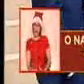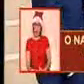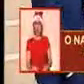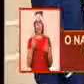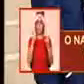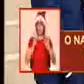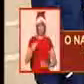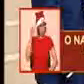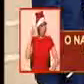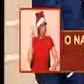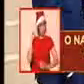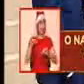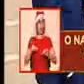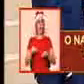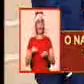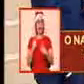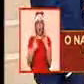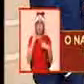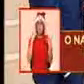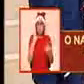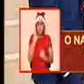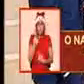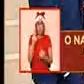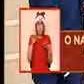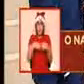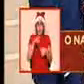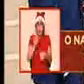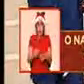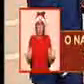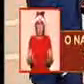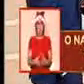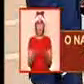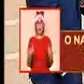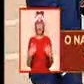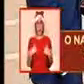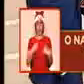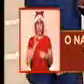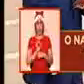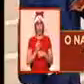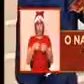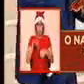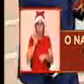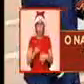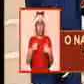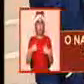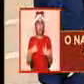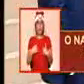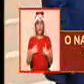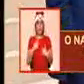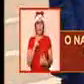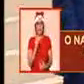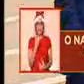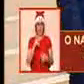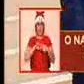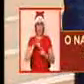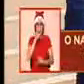coisa que era para começar ontem e já vai há tanto tempo. Há algum espetáculo especial para fim de ano, alguma coisa do género? Olha, vou estar, no fim do ano, vou estar em Vieira do